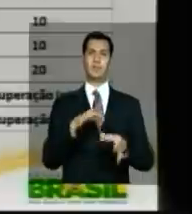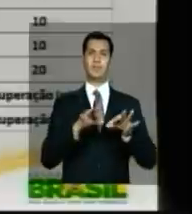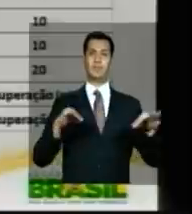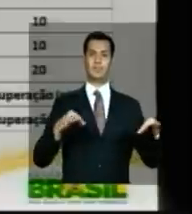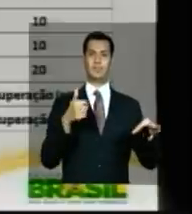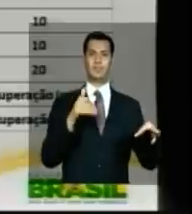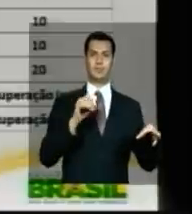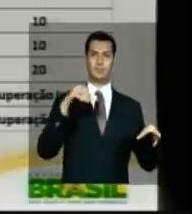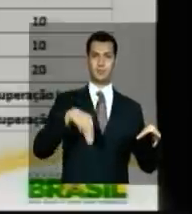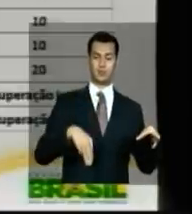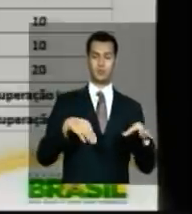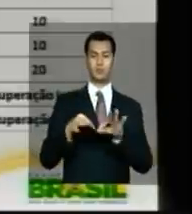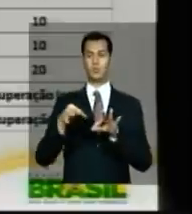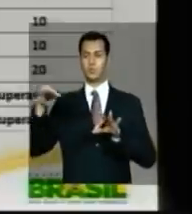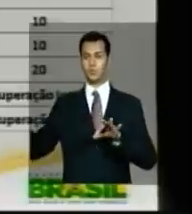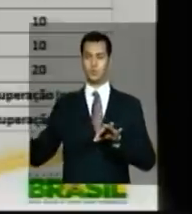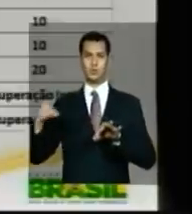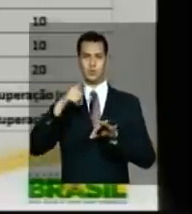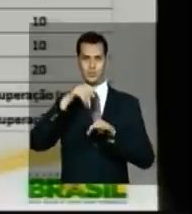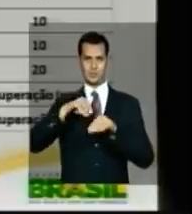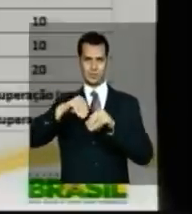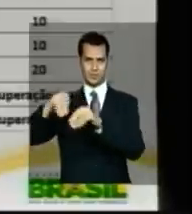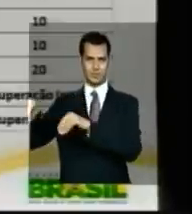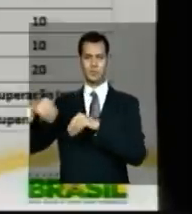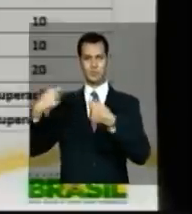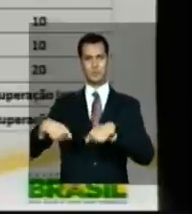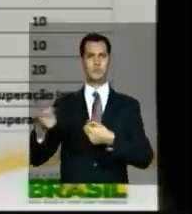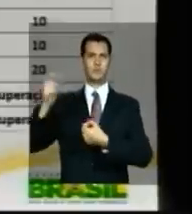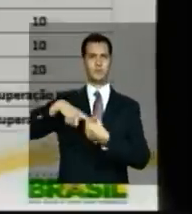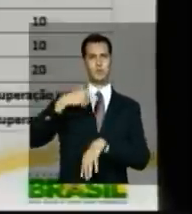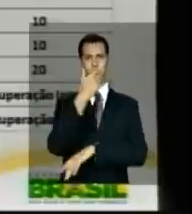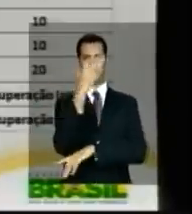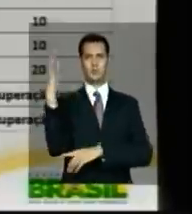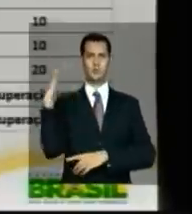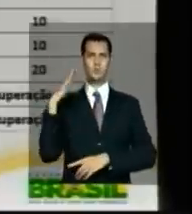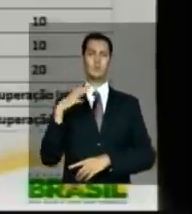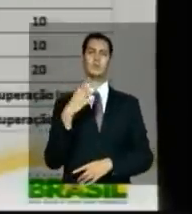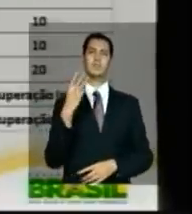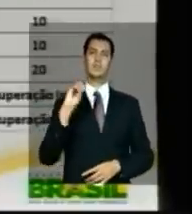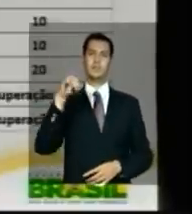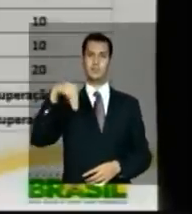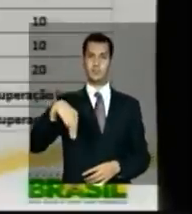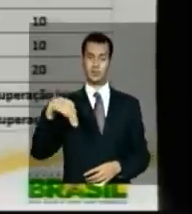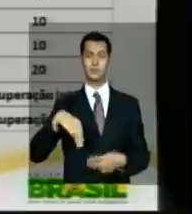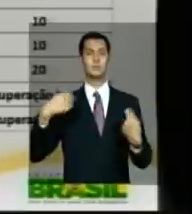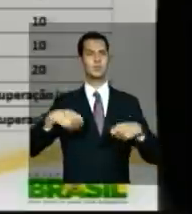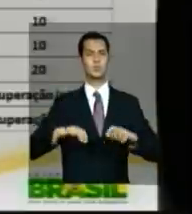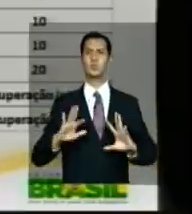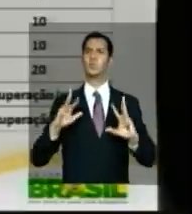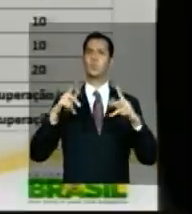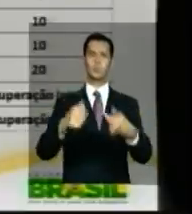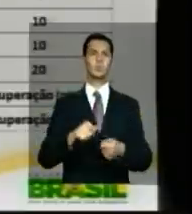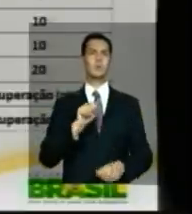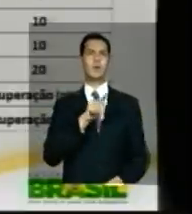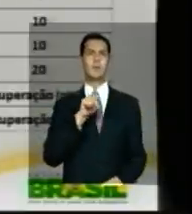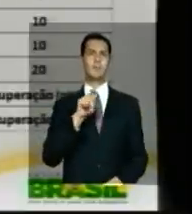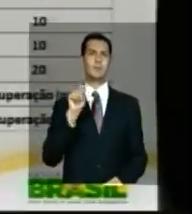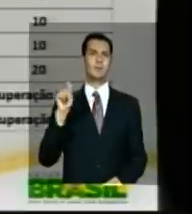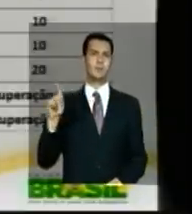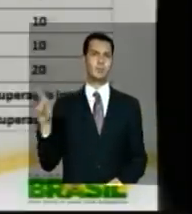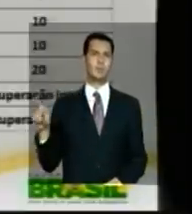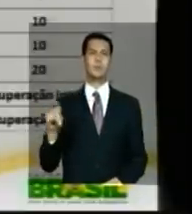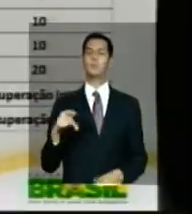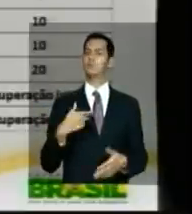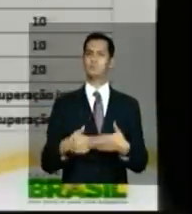m e mais de 10 m recuperarão de 30 a 100 m com recuperação integral de todas as apps se tiver topo de